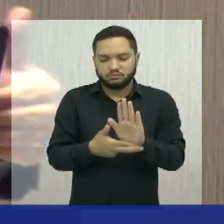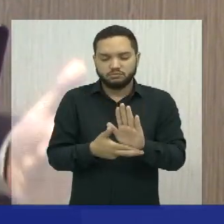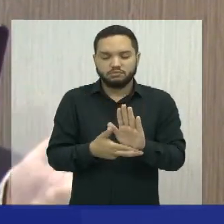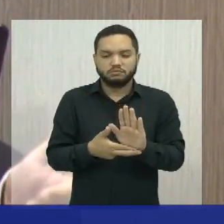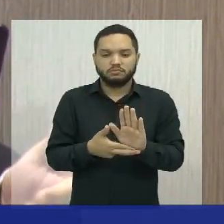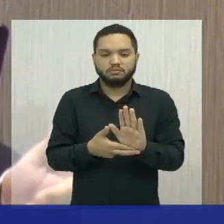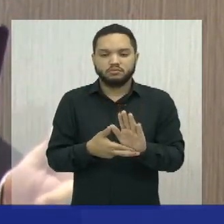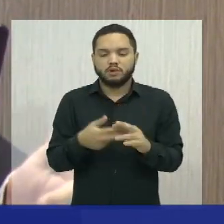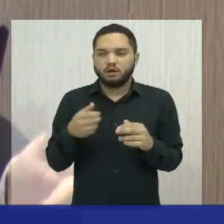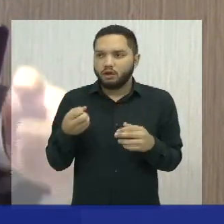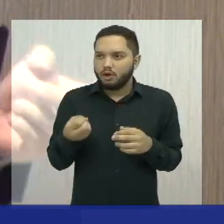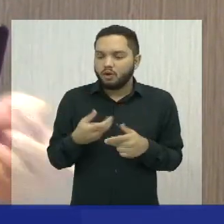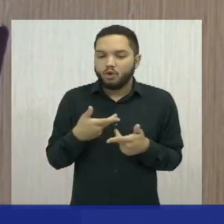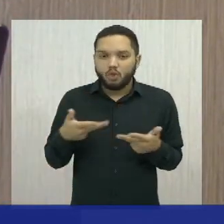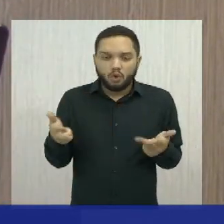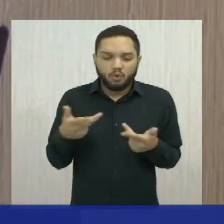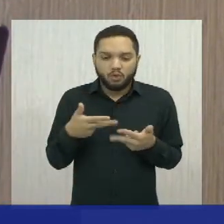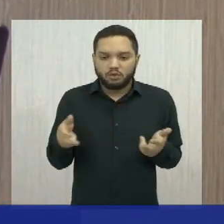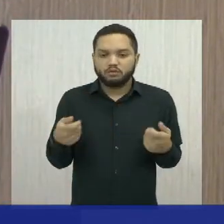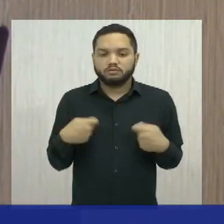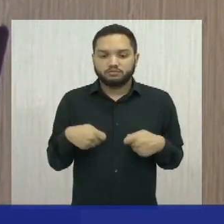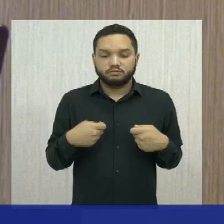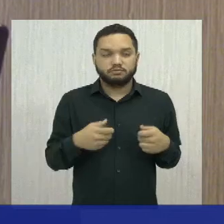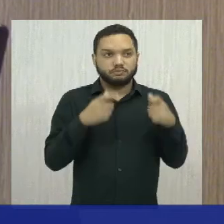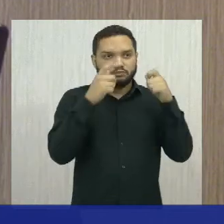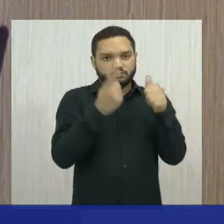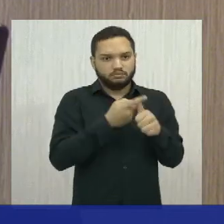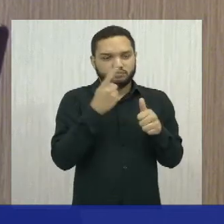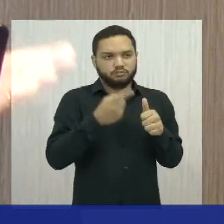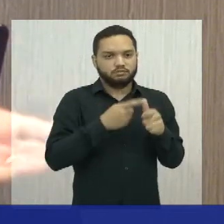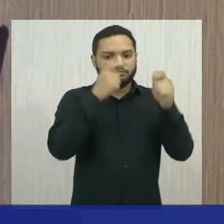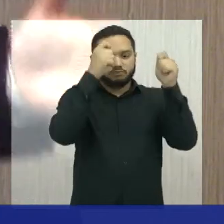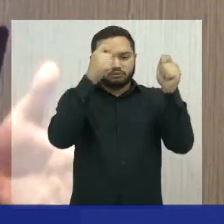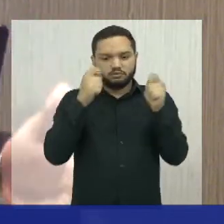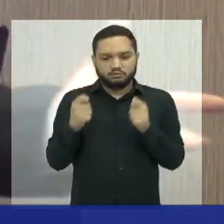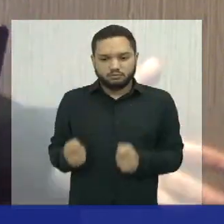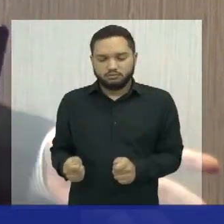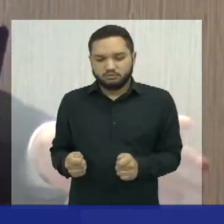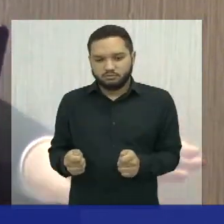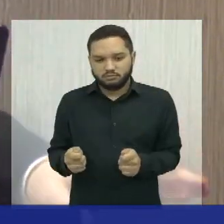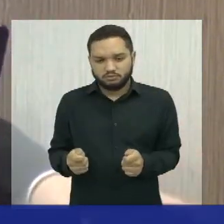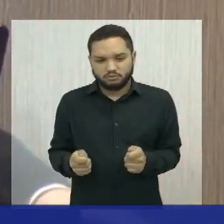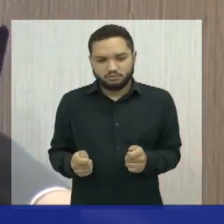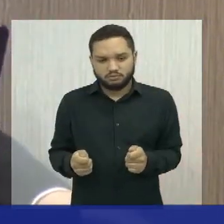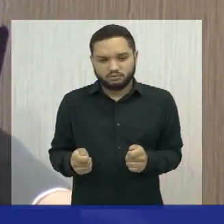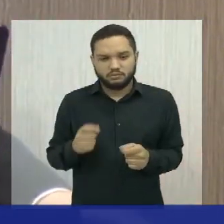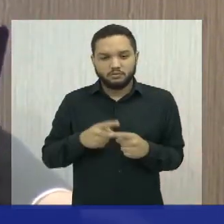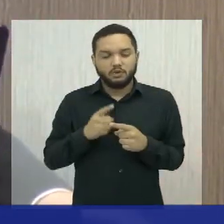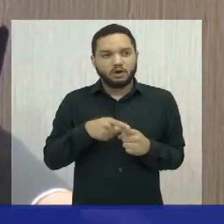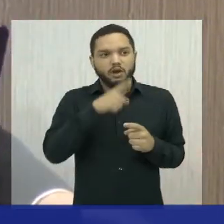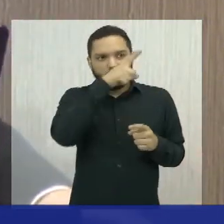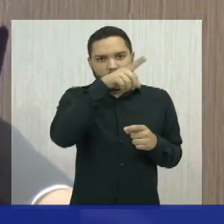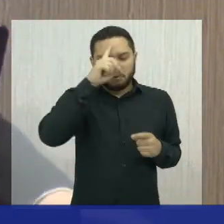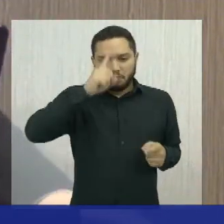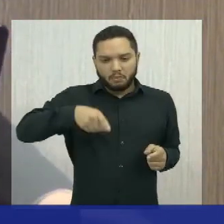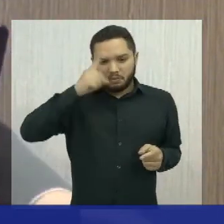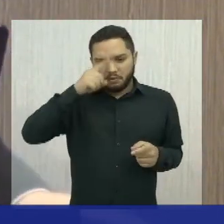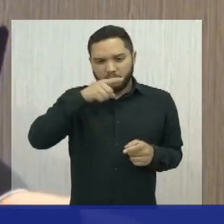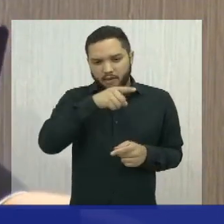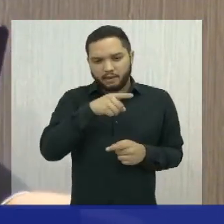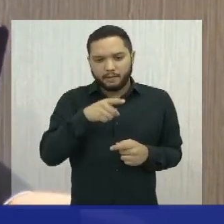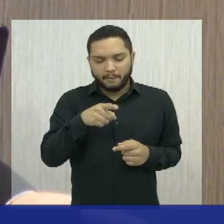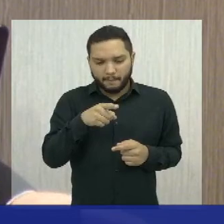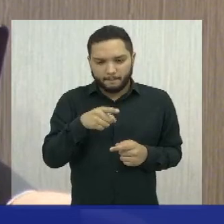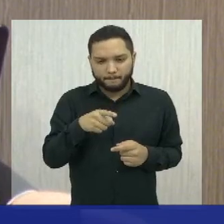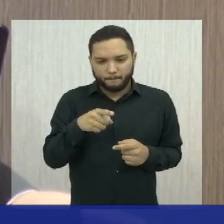for inovar, ele precisa mandar para a Câmara de Vereadores, senão poderia se tornar um ditador. Para evitar